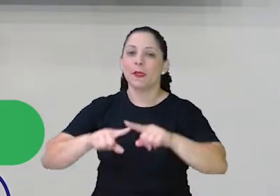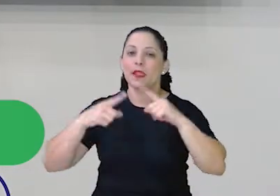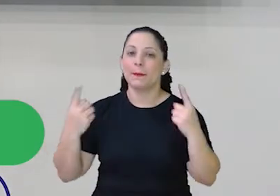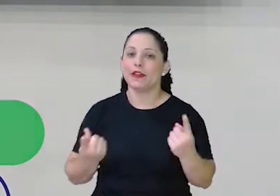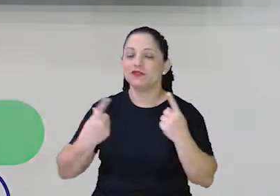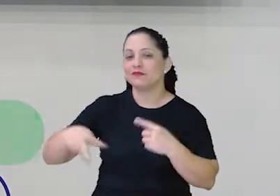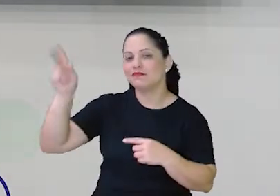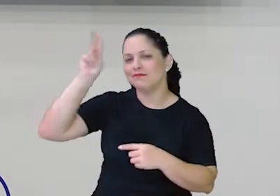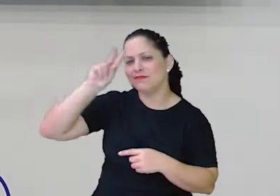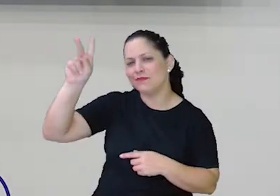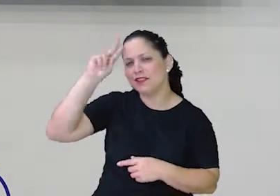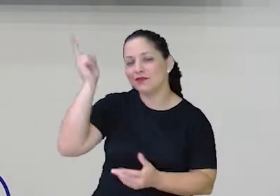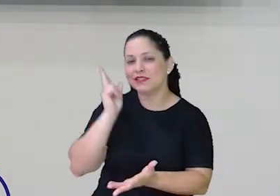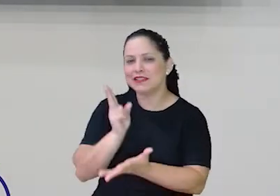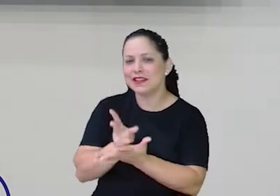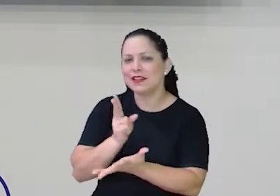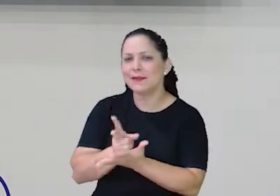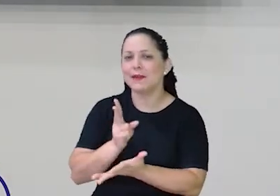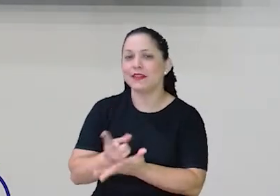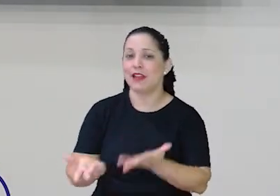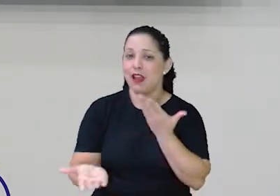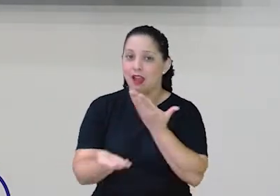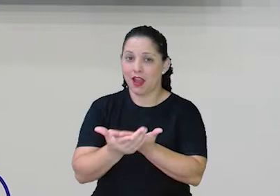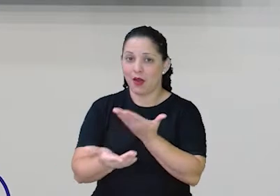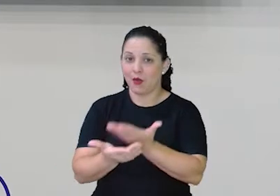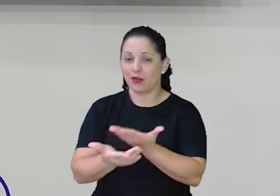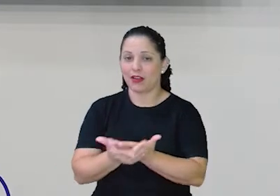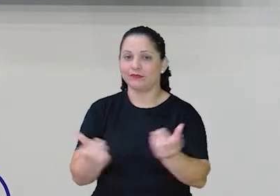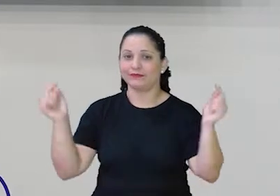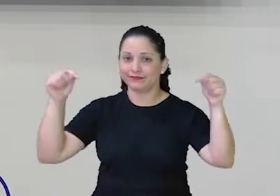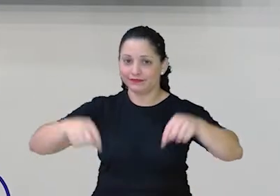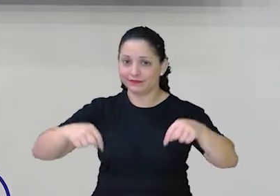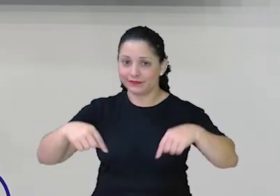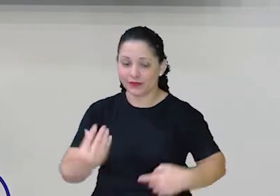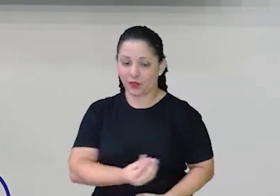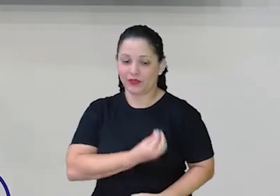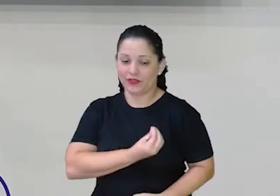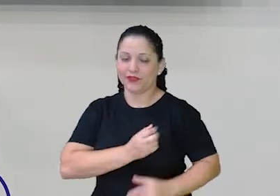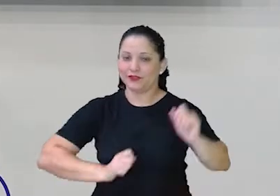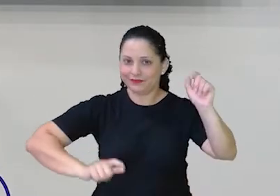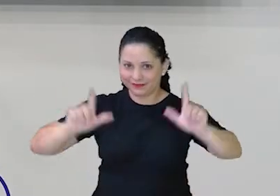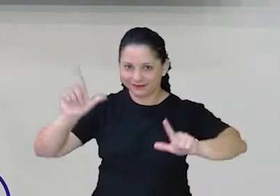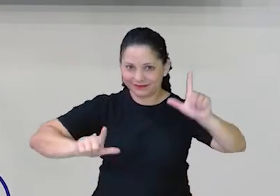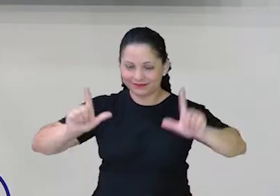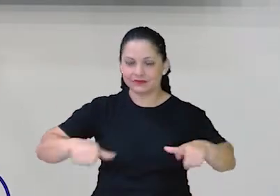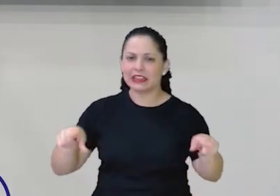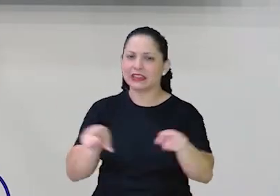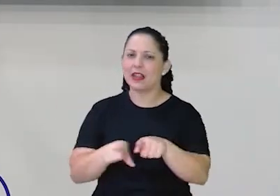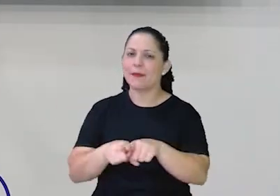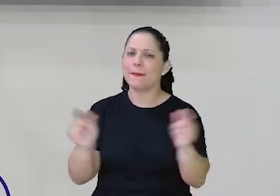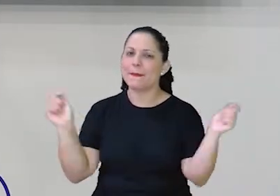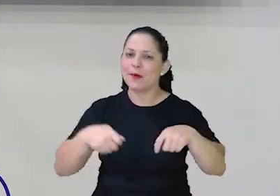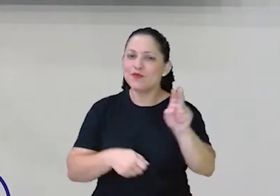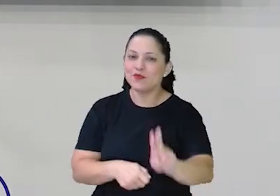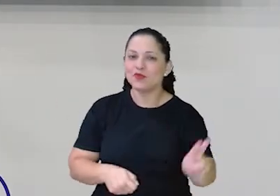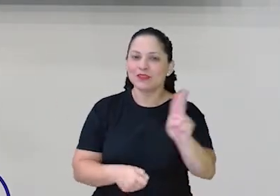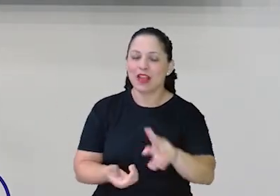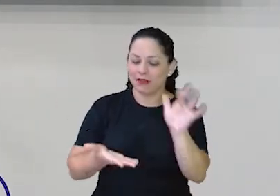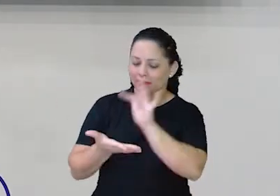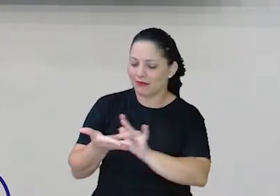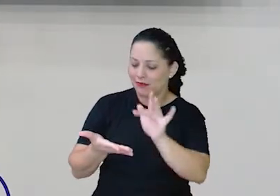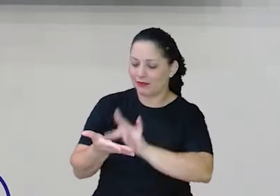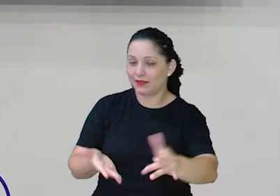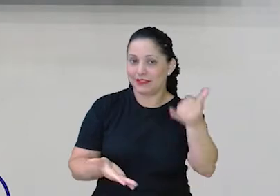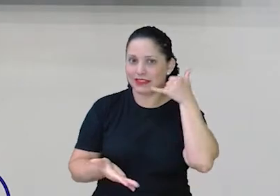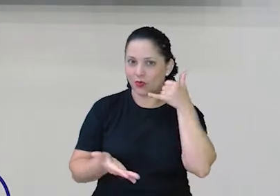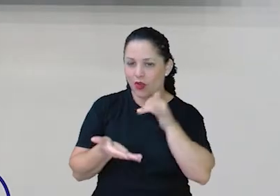que a nossa aula, a gente está aqui assistindo no ao vivo, mas também vocês estão aí, ó, pegando o tablet, o celular,